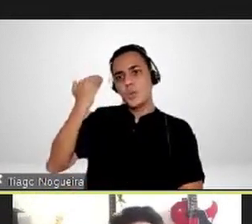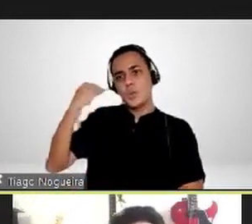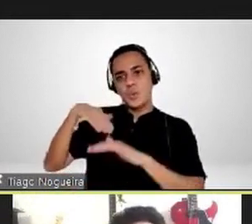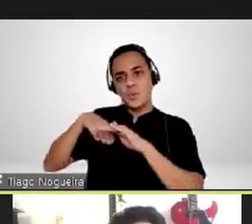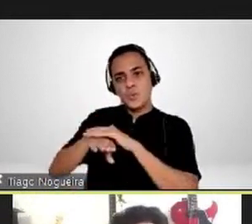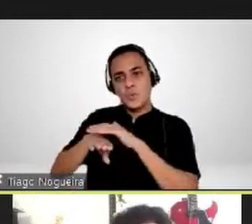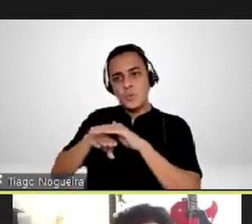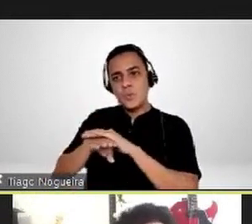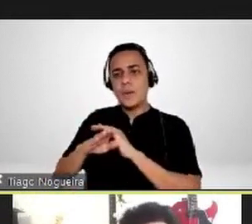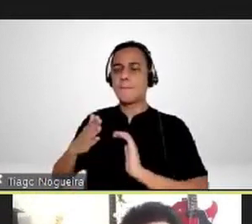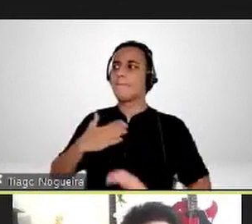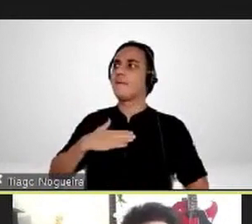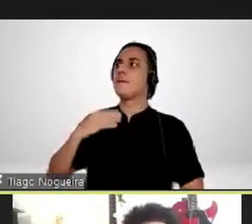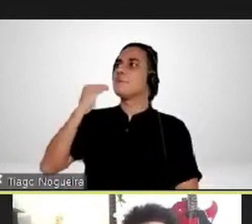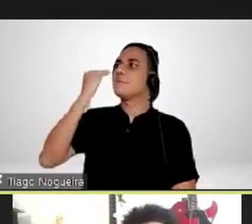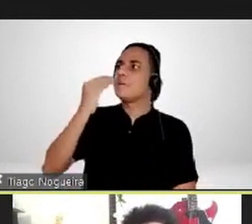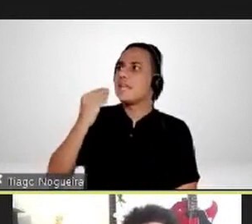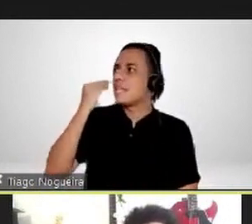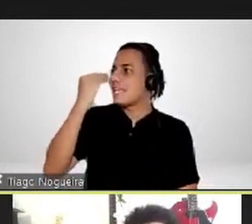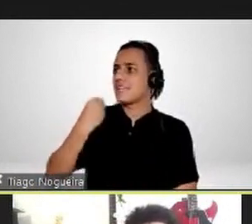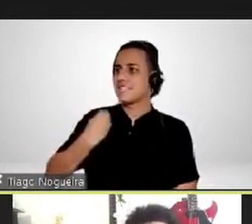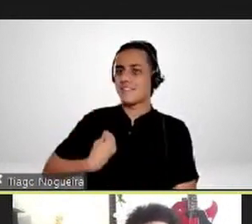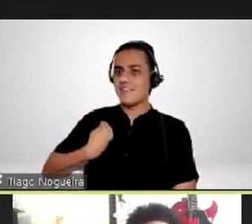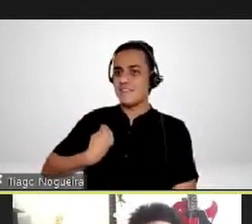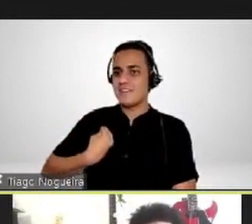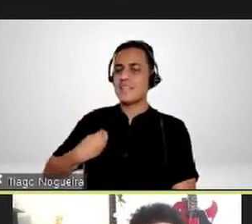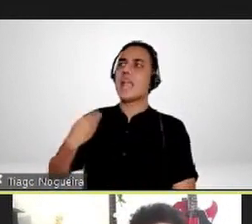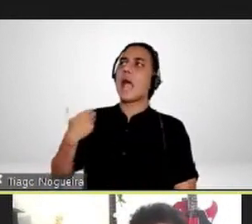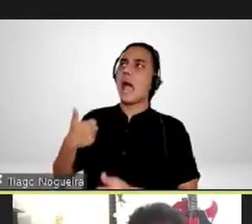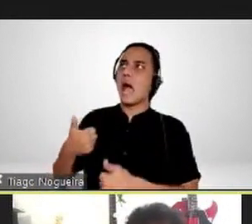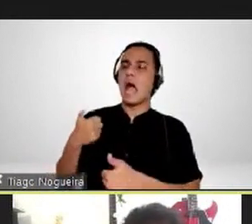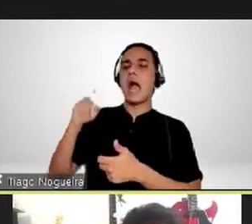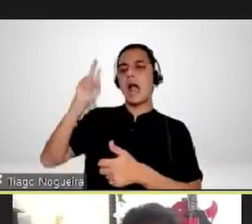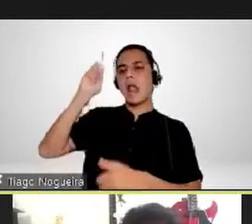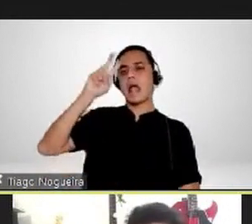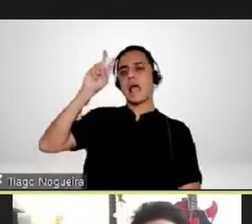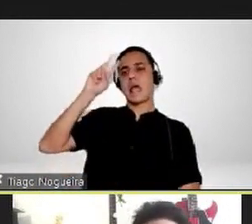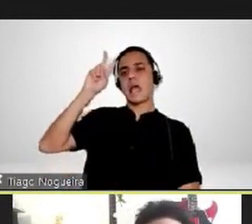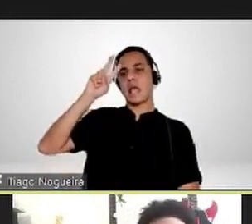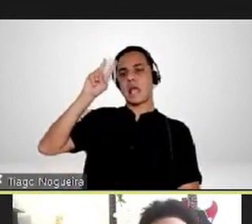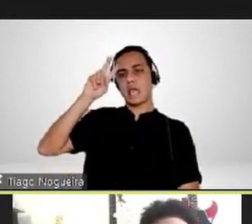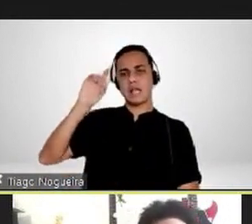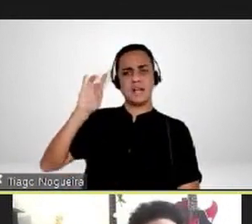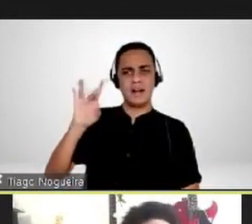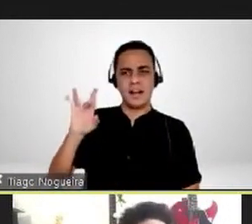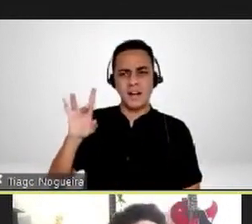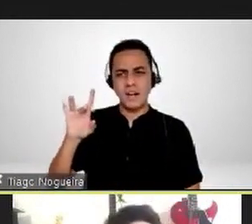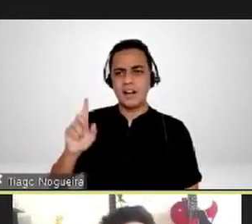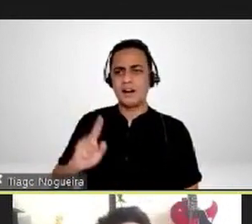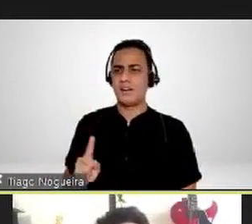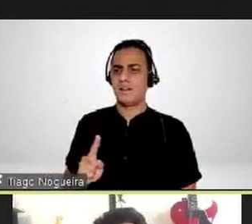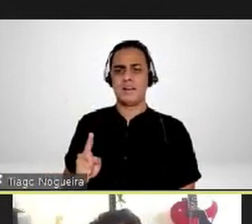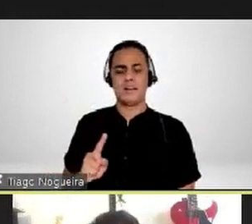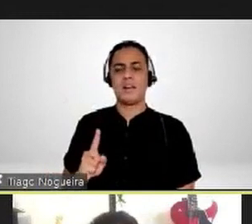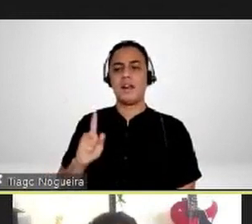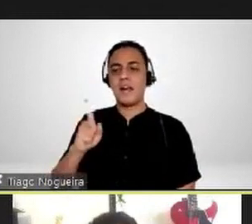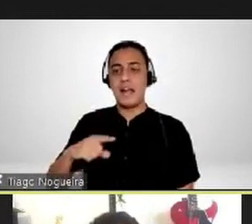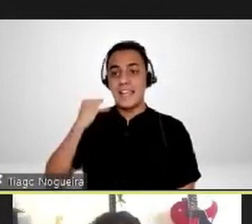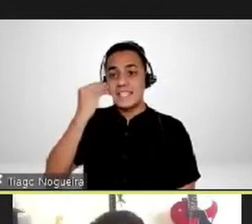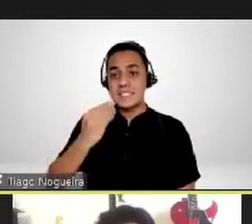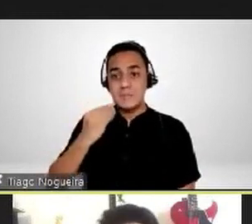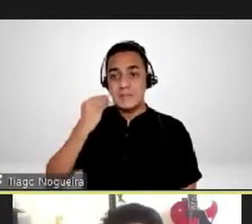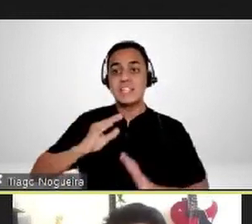das nossas experiências vividas simplesmente, mas sim das experiências de